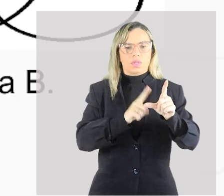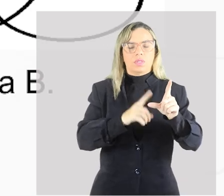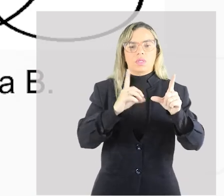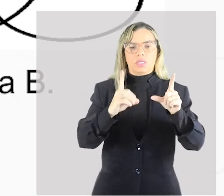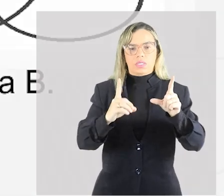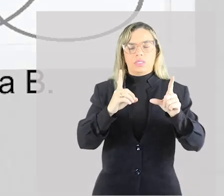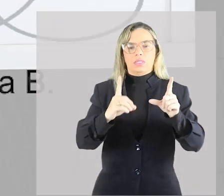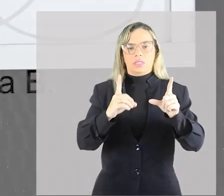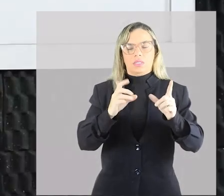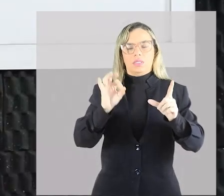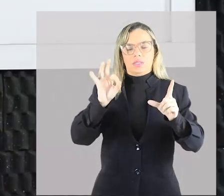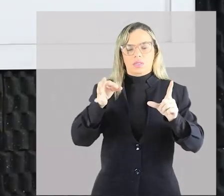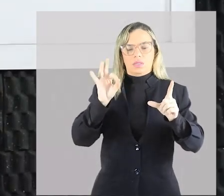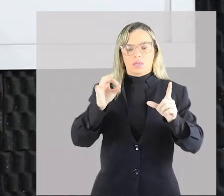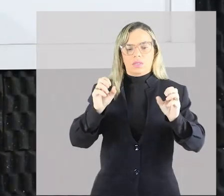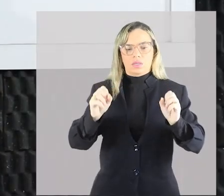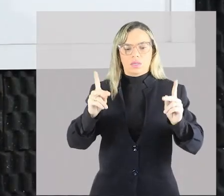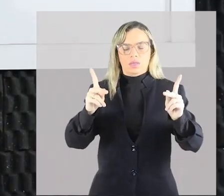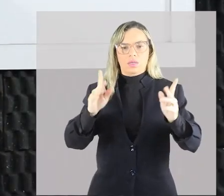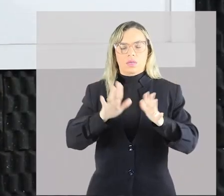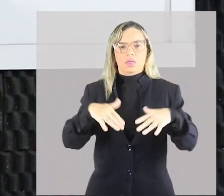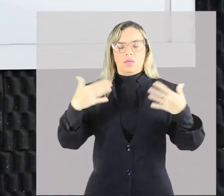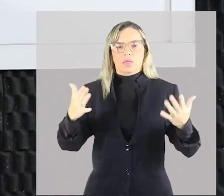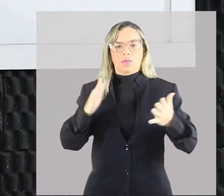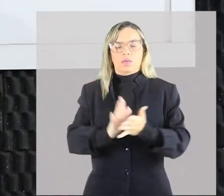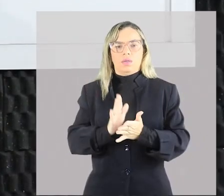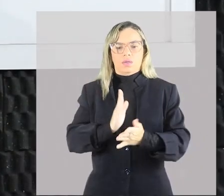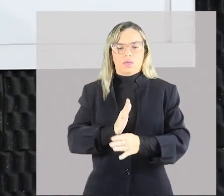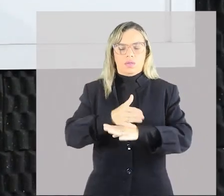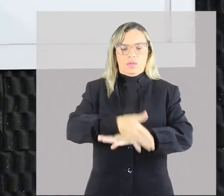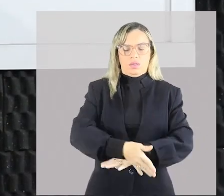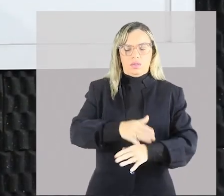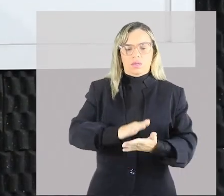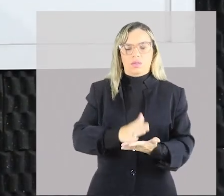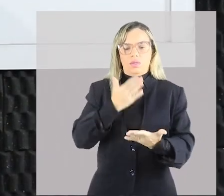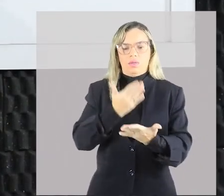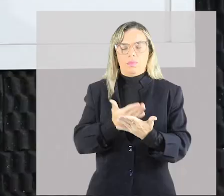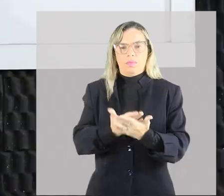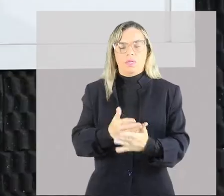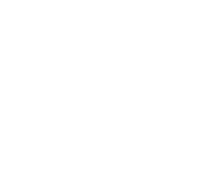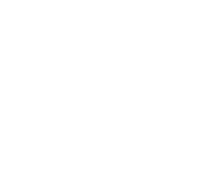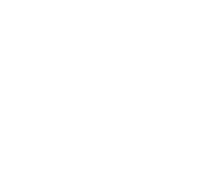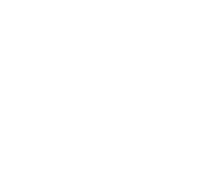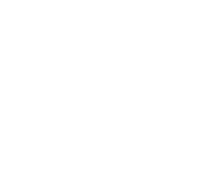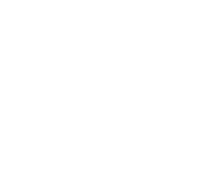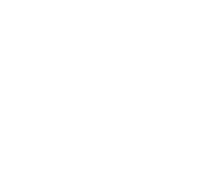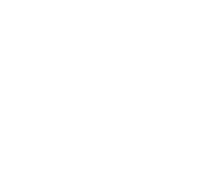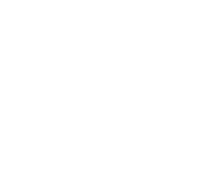dado. Ok, turminha? Galera, acesse o plano de estudo para mais informações.